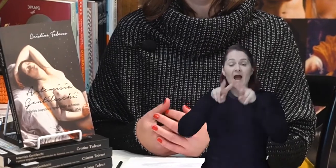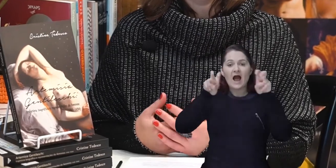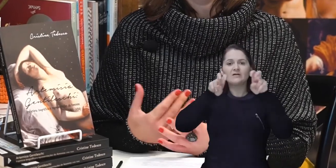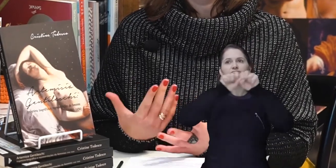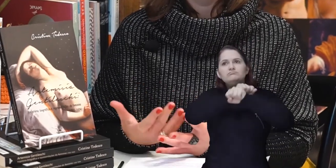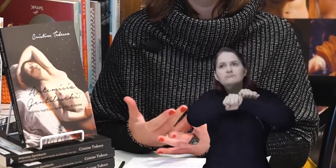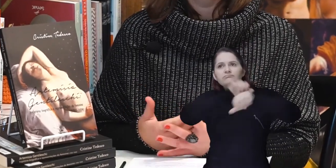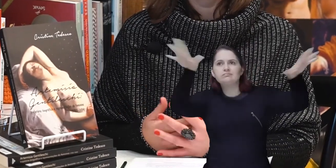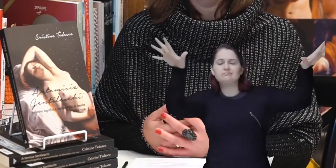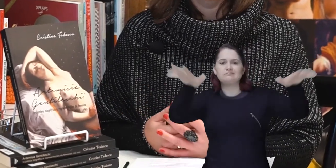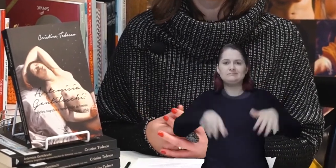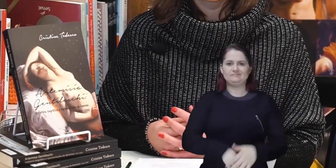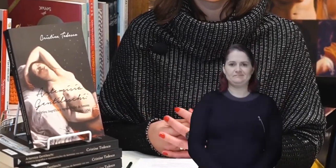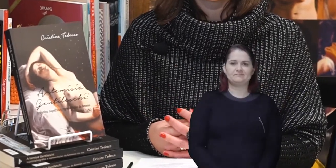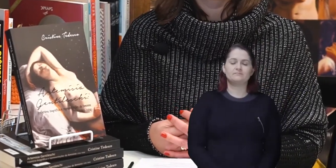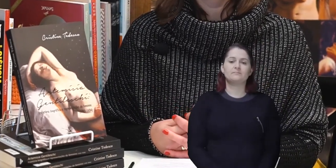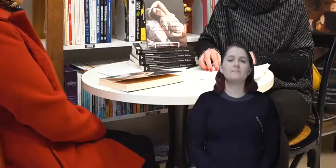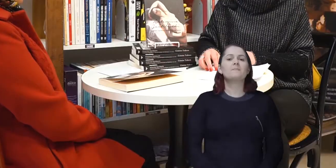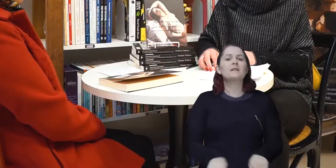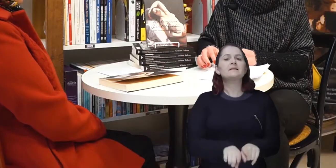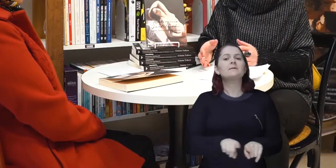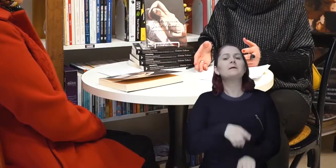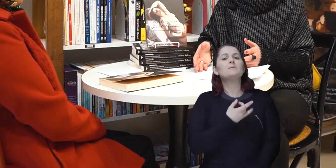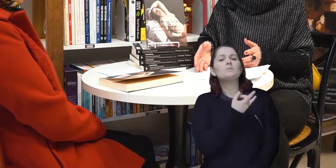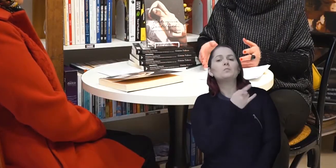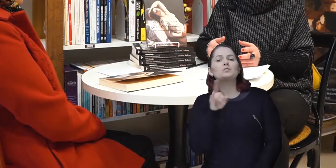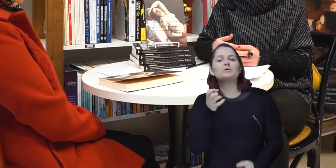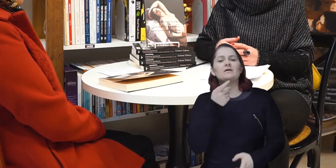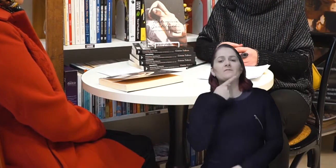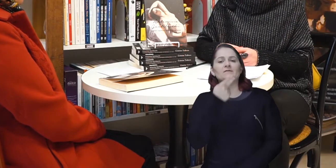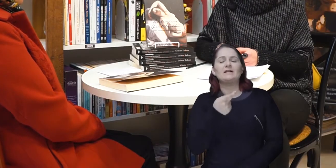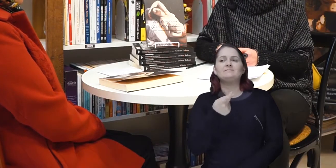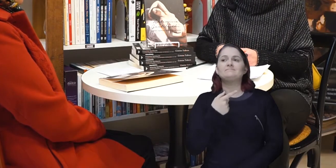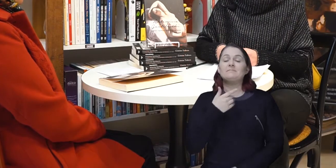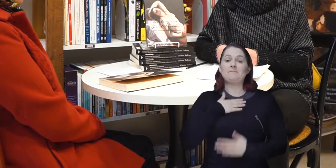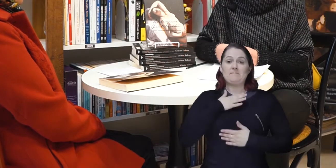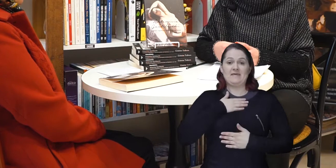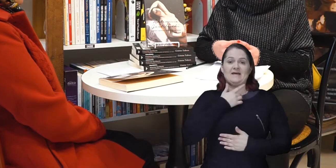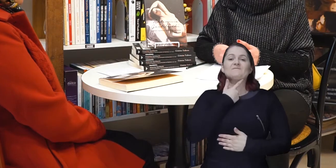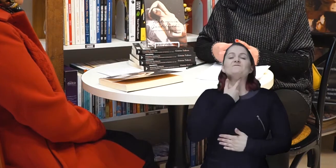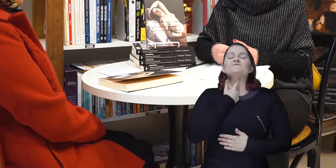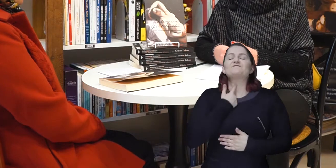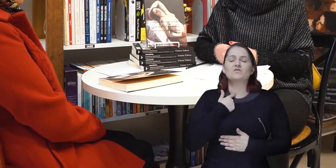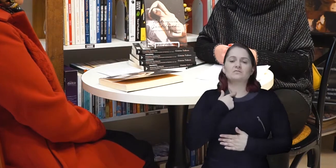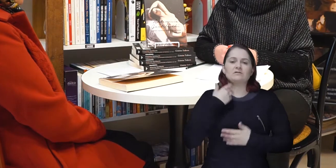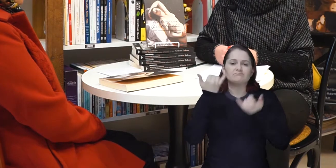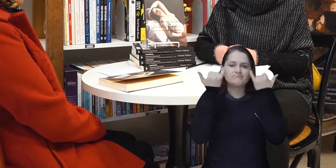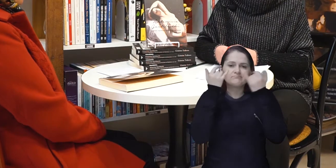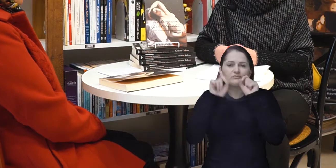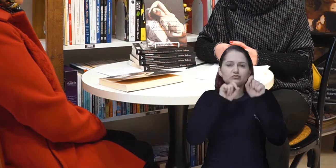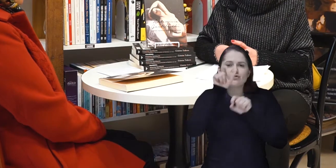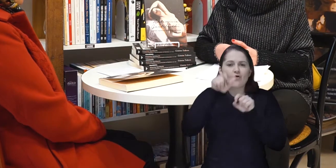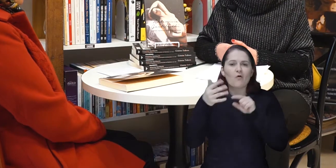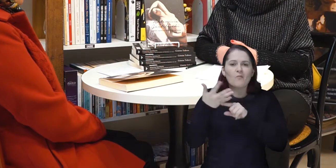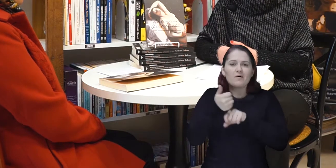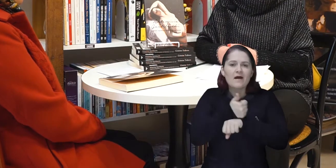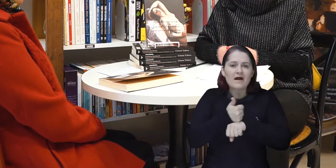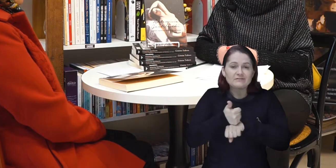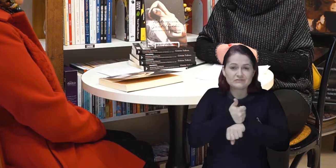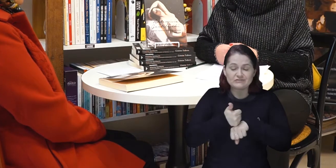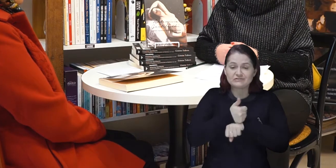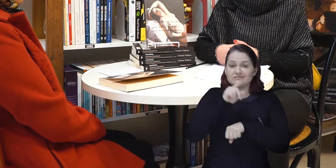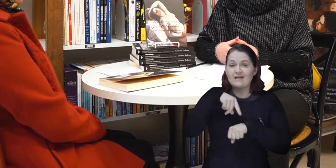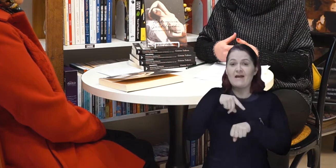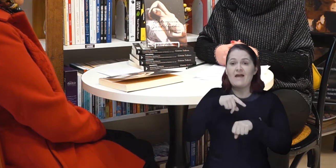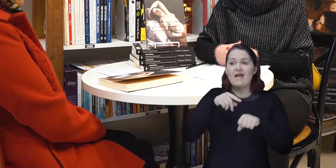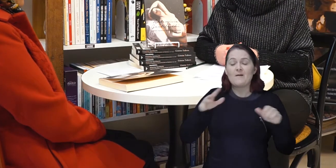o conhecimento a respeito desse tema. E eu gostaria de finalizar então dizendo que a vontade de saber mais sobre Artemisia Gentileschi